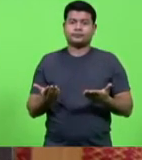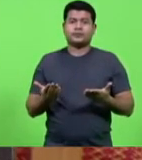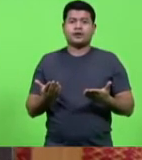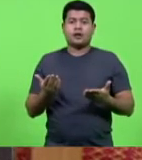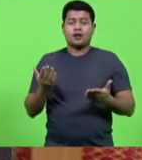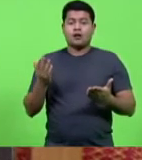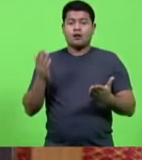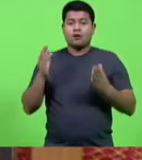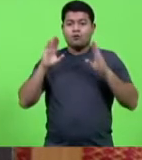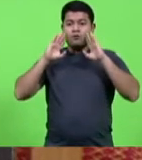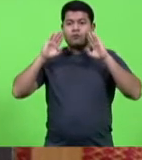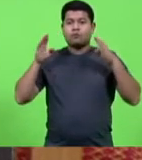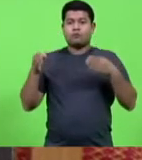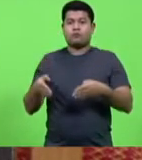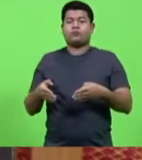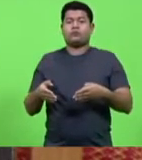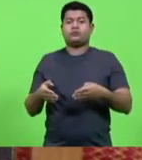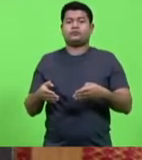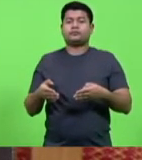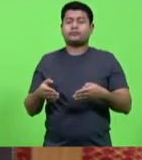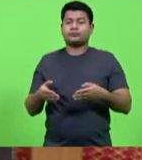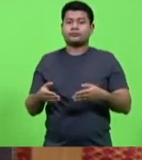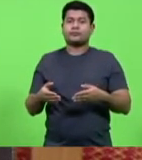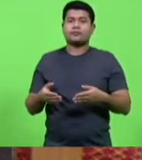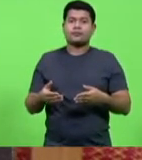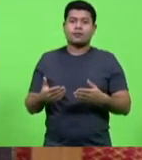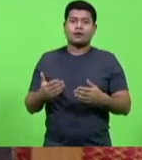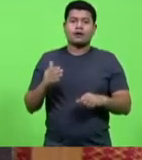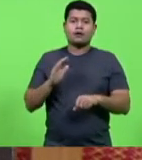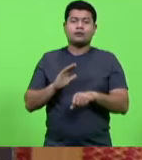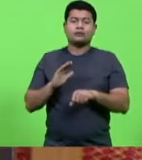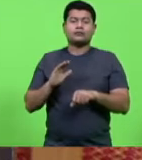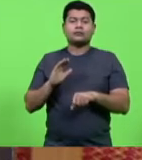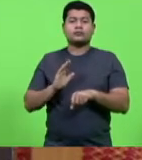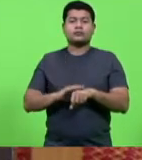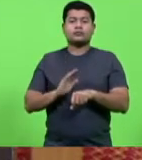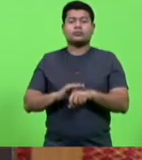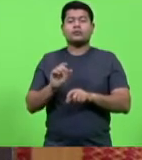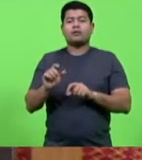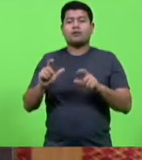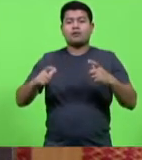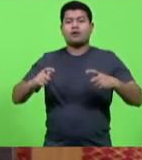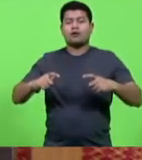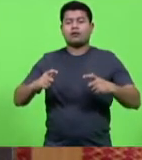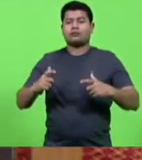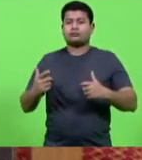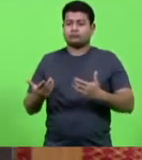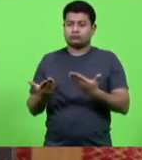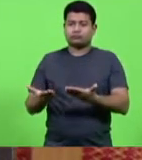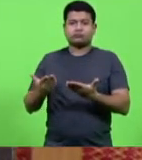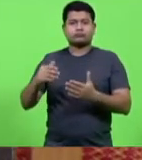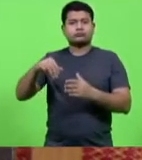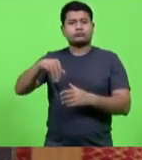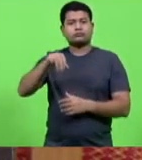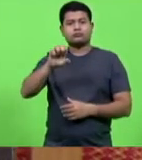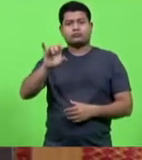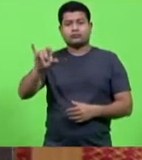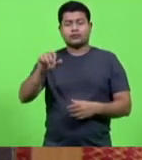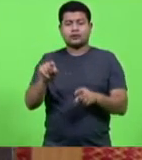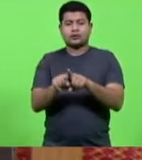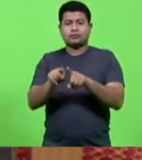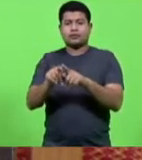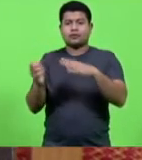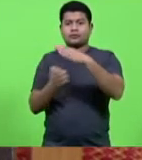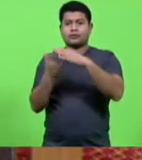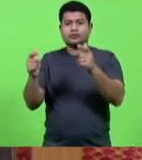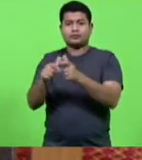voltada e fortalecida pelo pequeno e microempreendedor. É um segmento que,